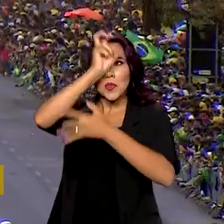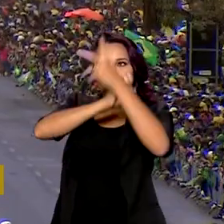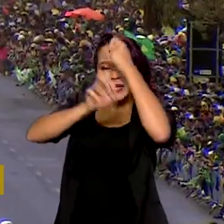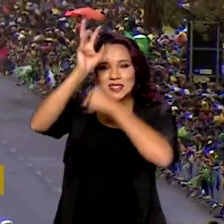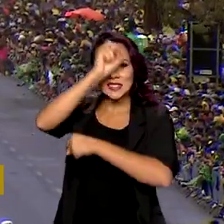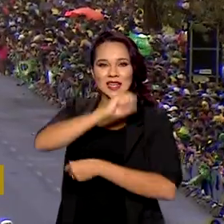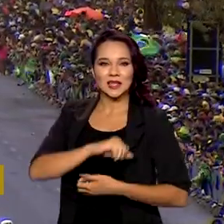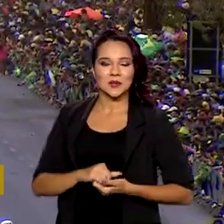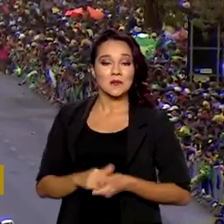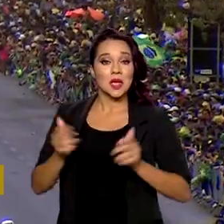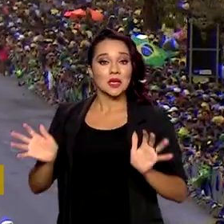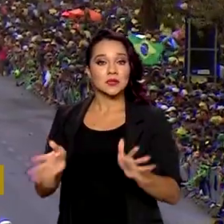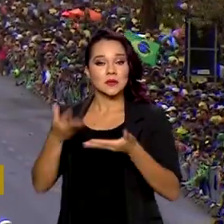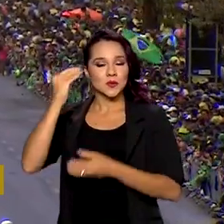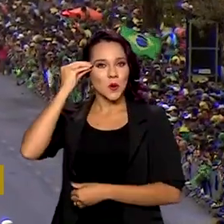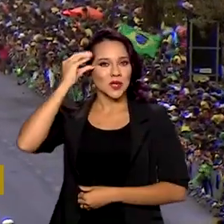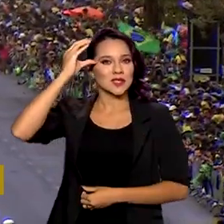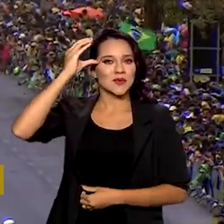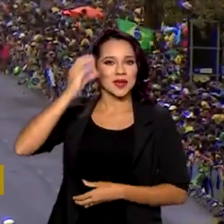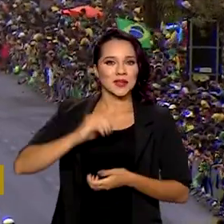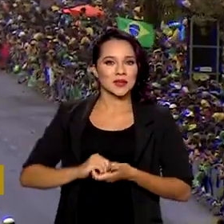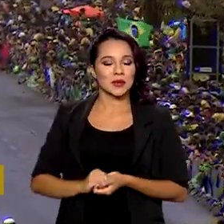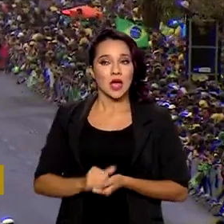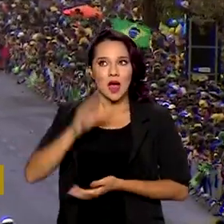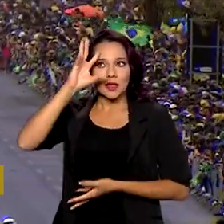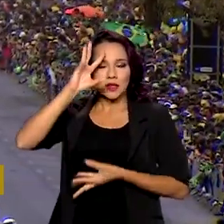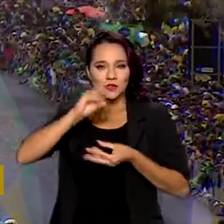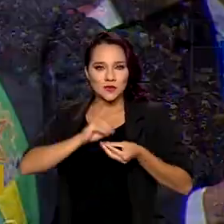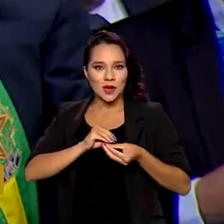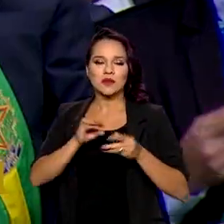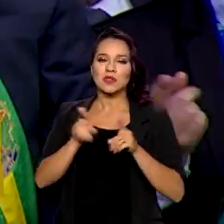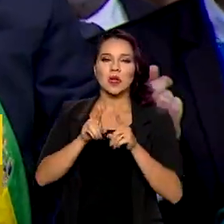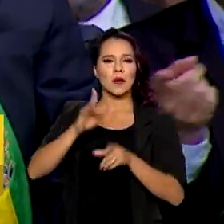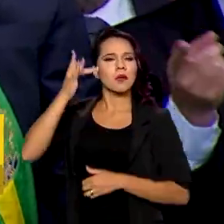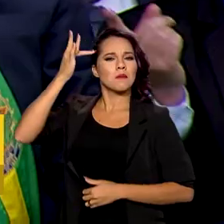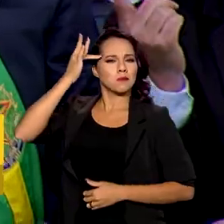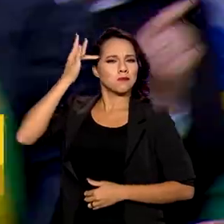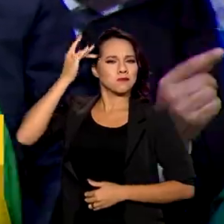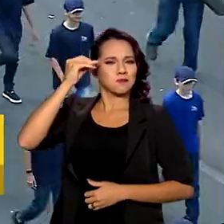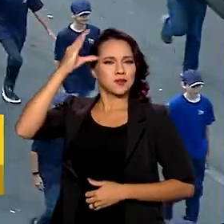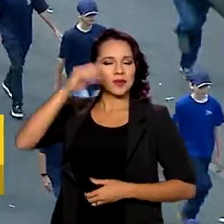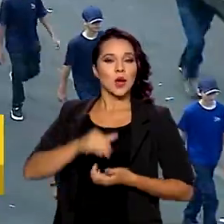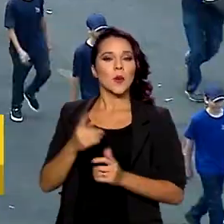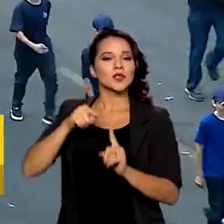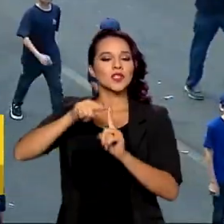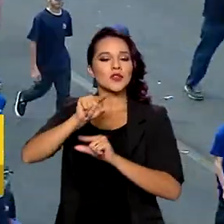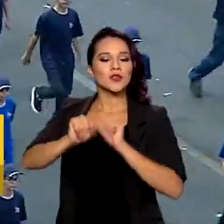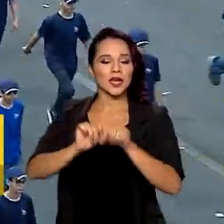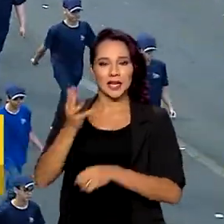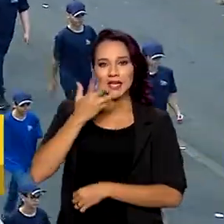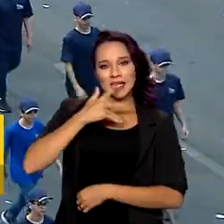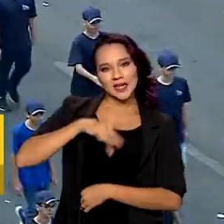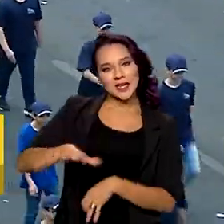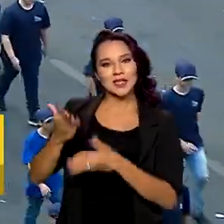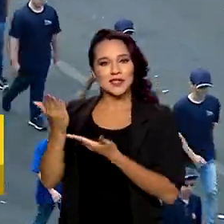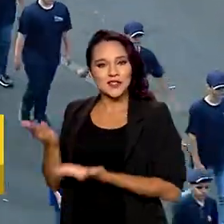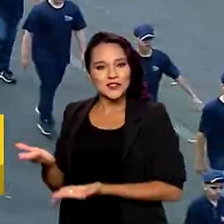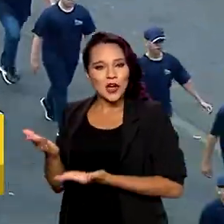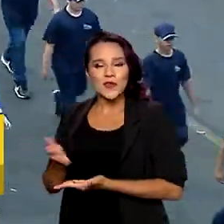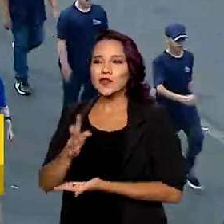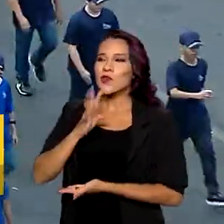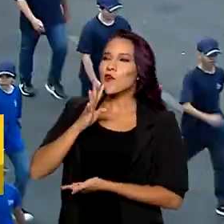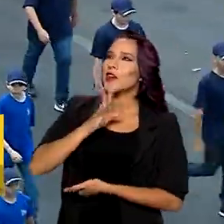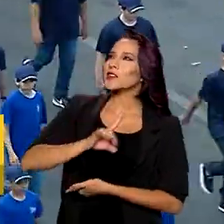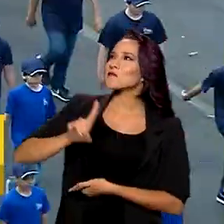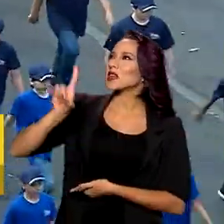aprendizado, promovendo conhecimento, entendimento e sabedoria. Sua missão é fazer que crianças e jovens conheçam